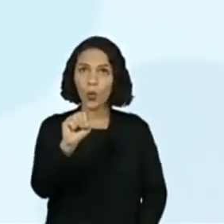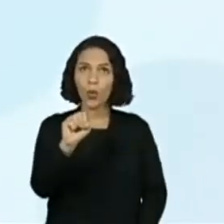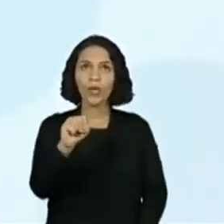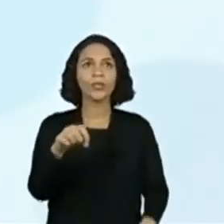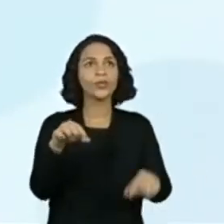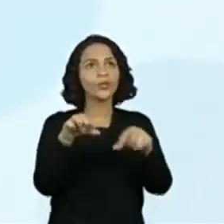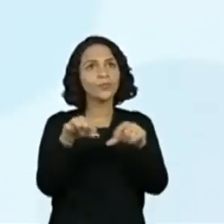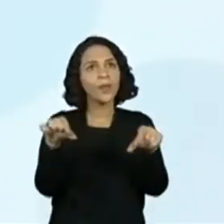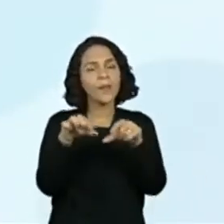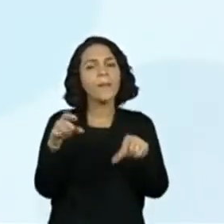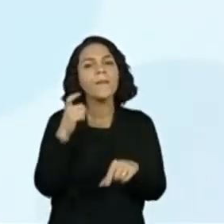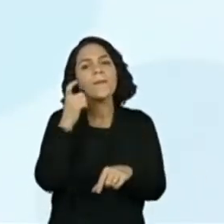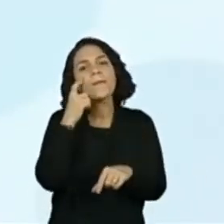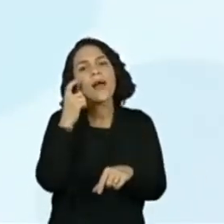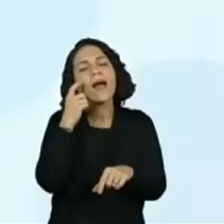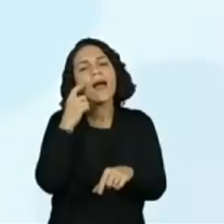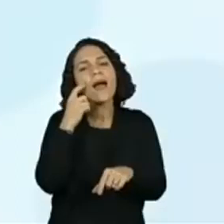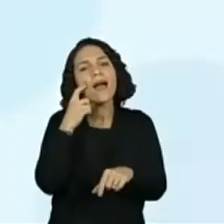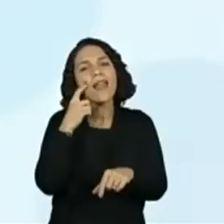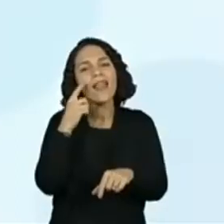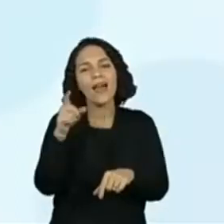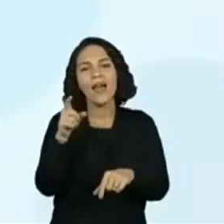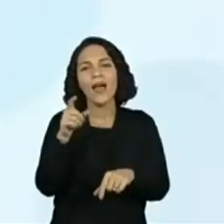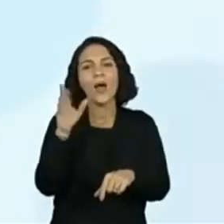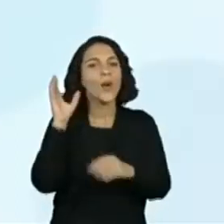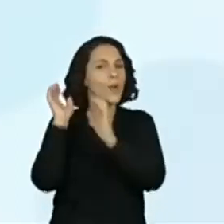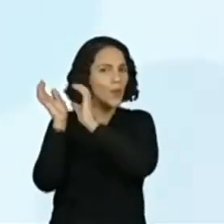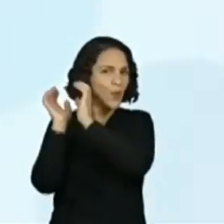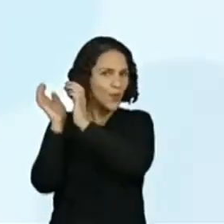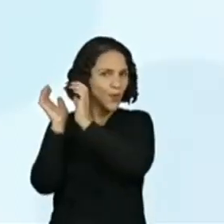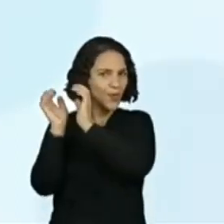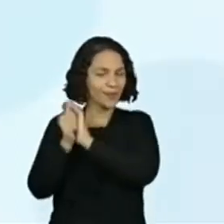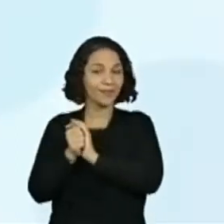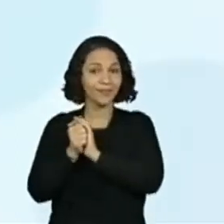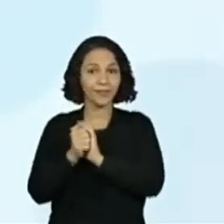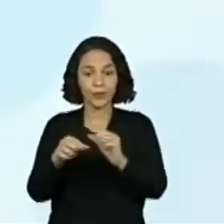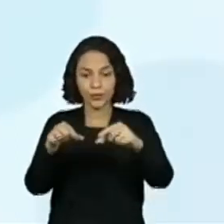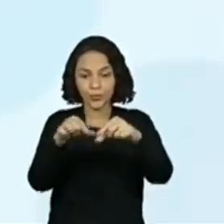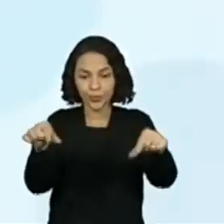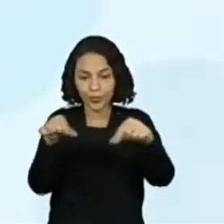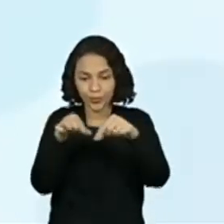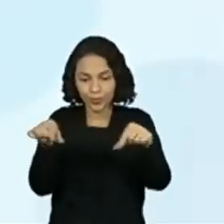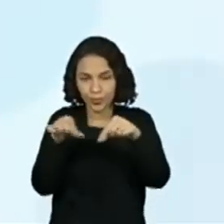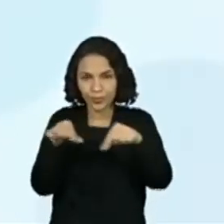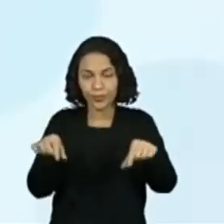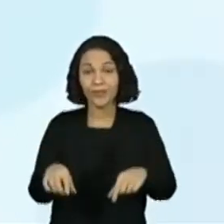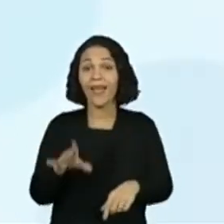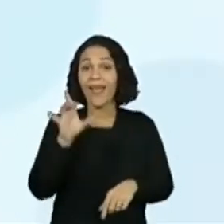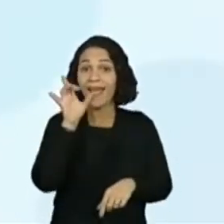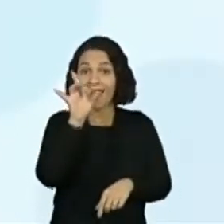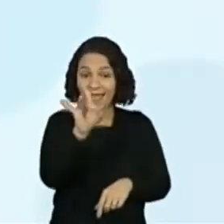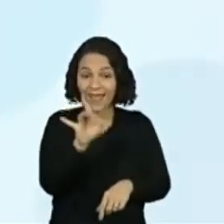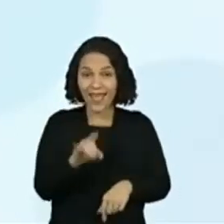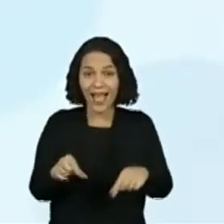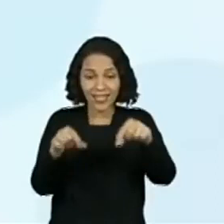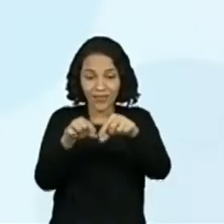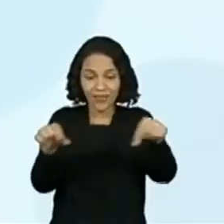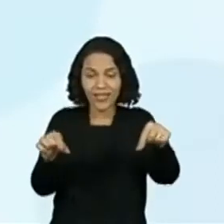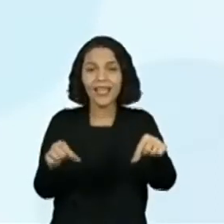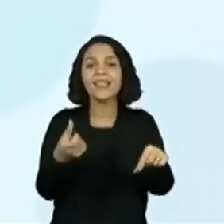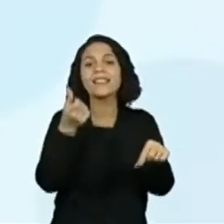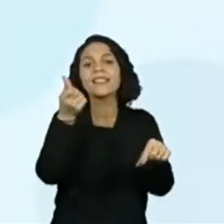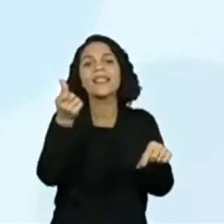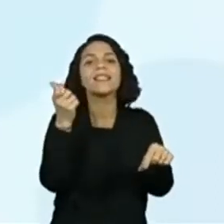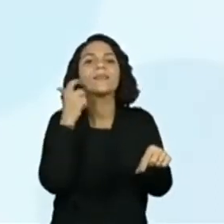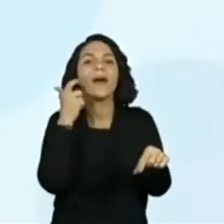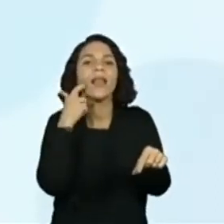iguais de bala de coco. Que delícia! Em cada fileira, há 6 balas. Quantas